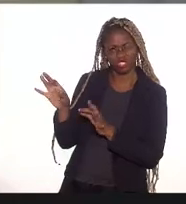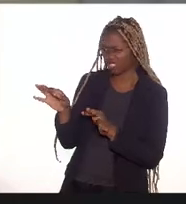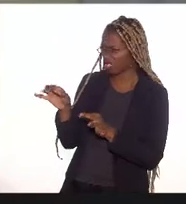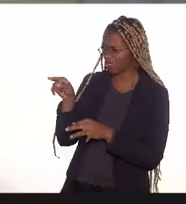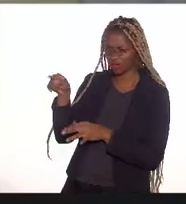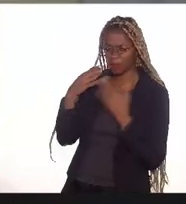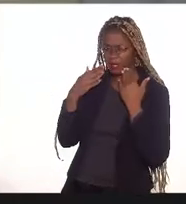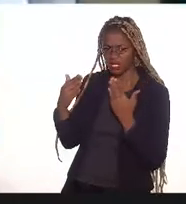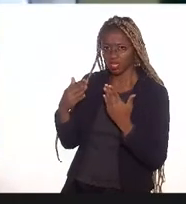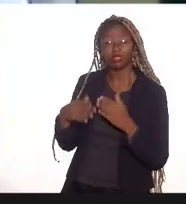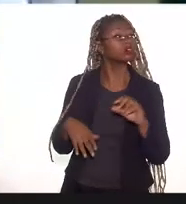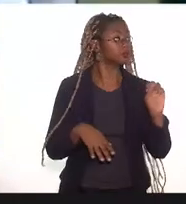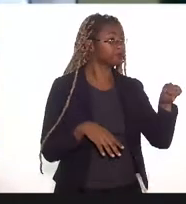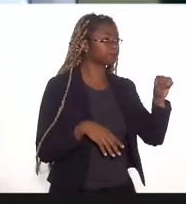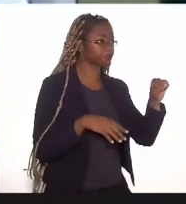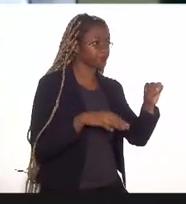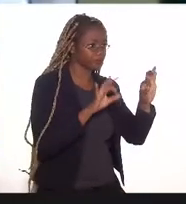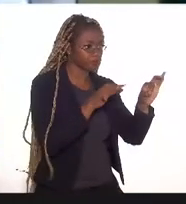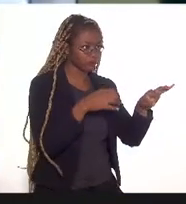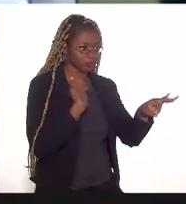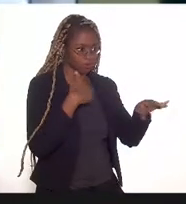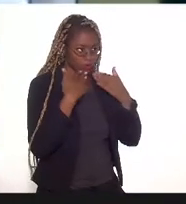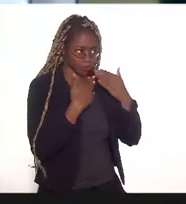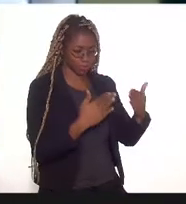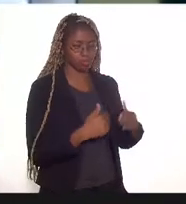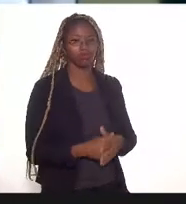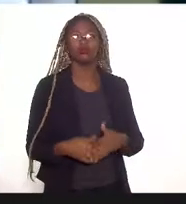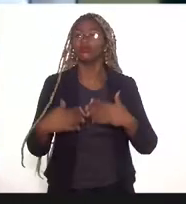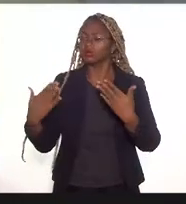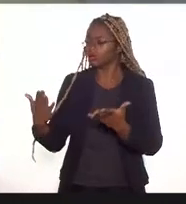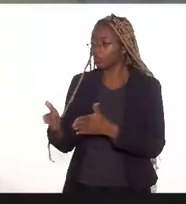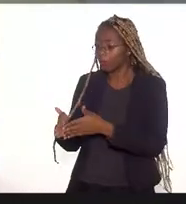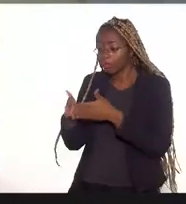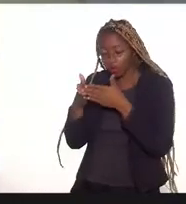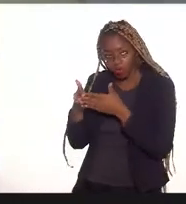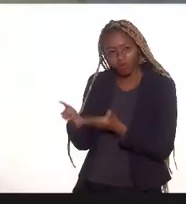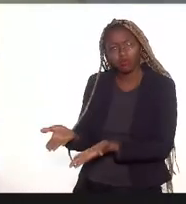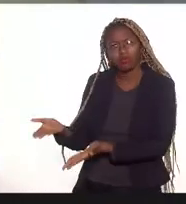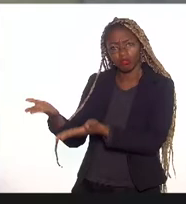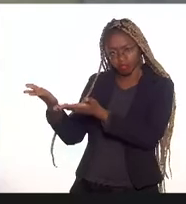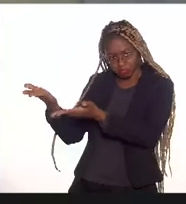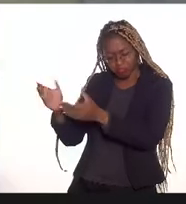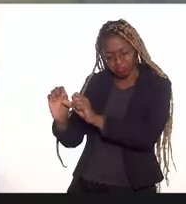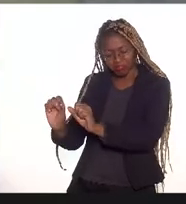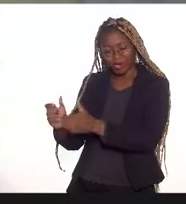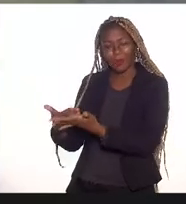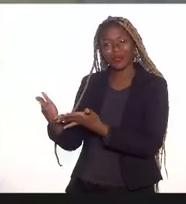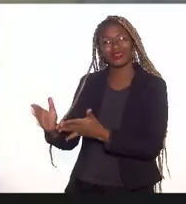Rafael? Está correto, deputado. Então, por favor, a palavra é sua.